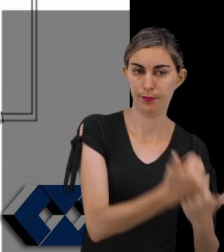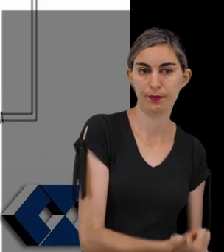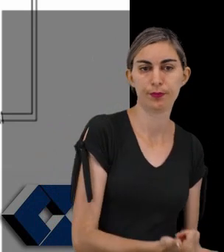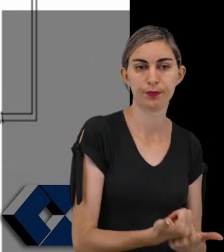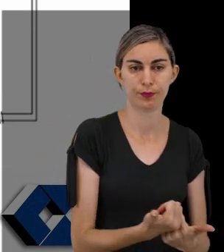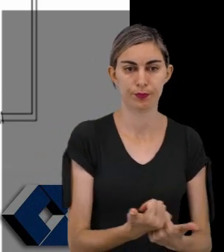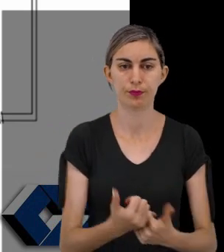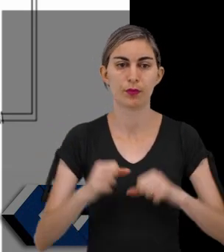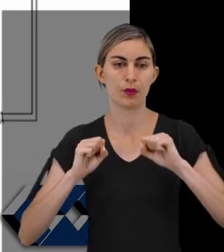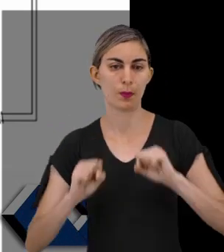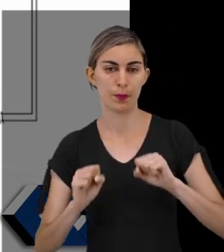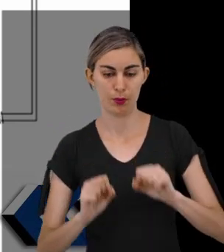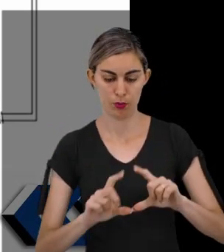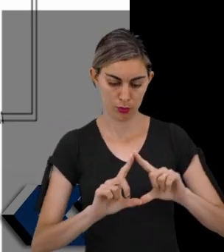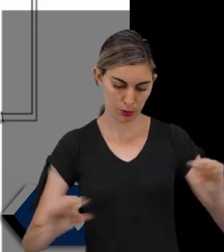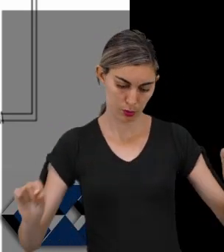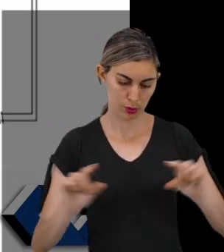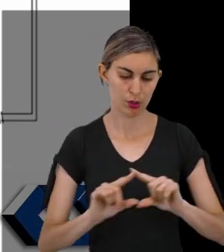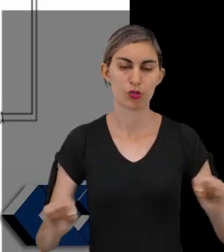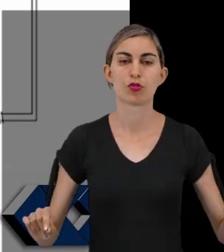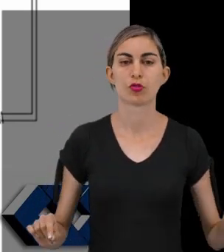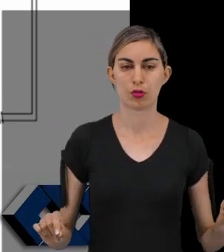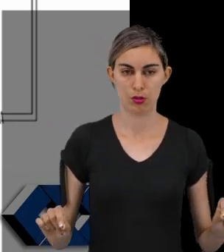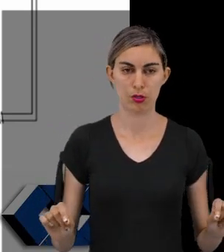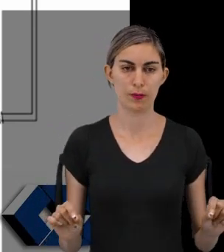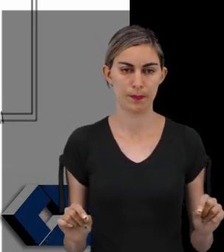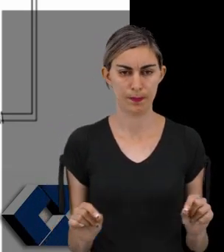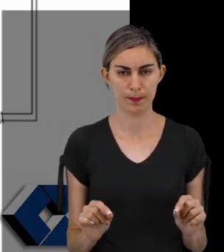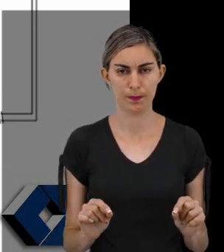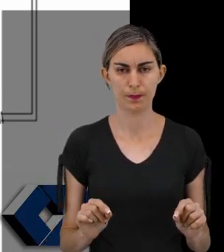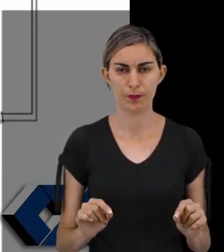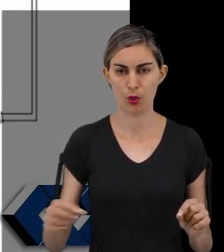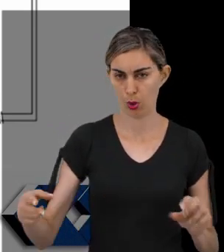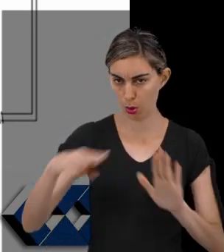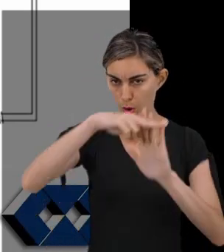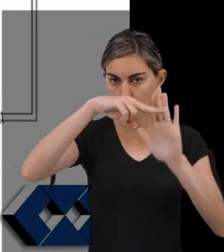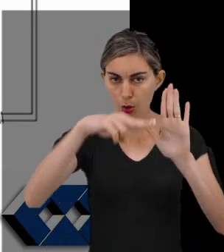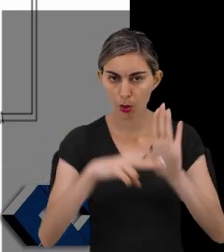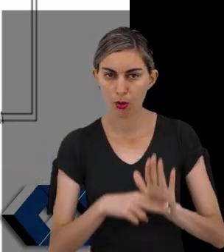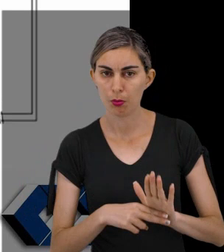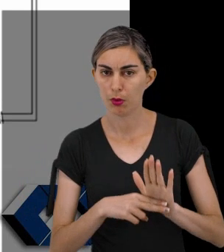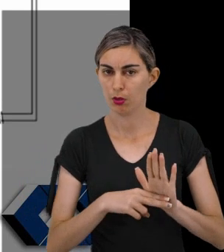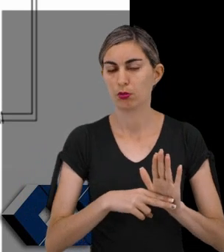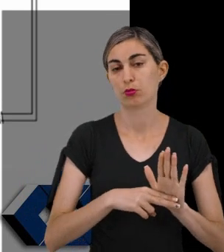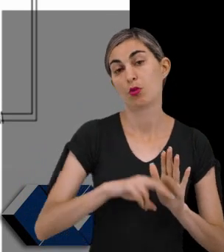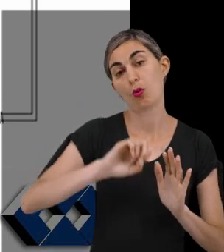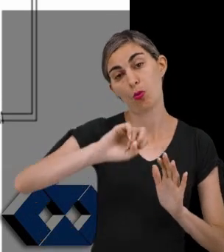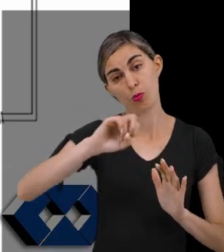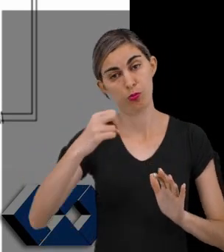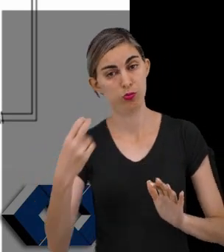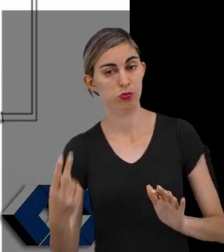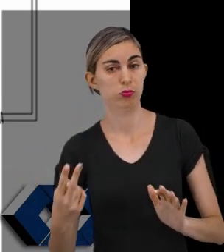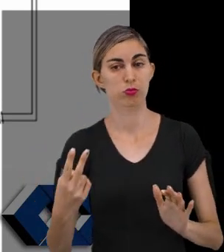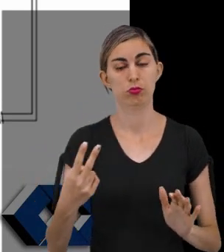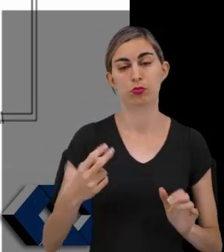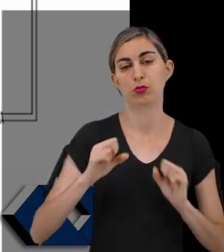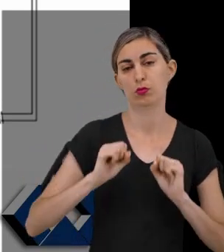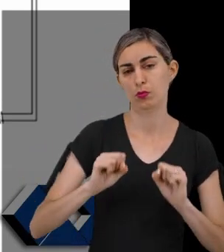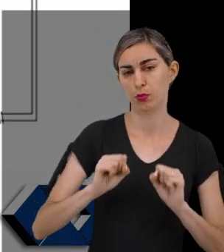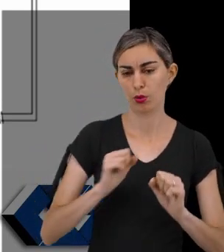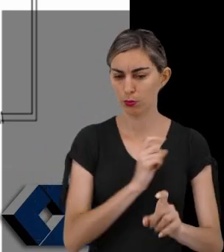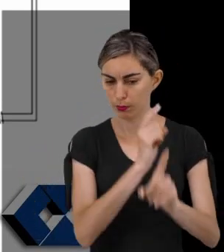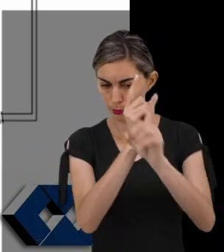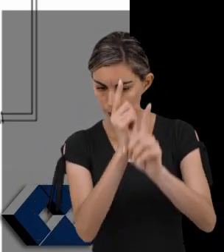representações. Pode ser a legenda da norma, né, indicada ali pela norma, ou você